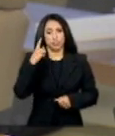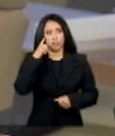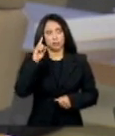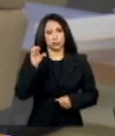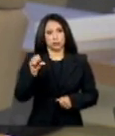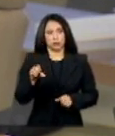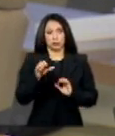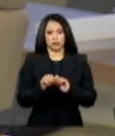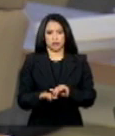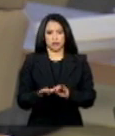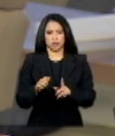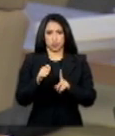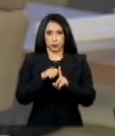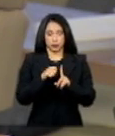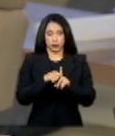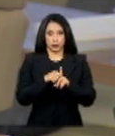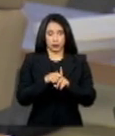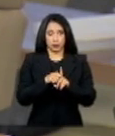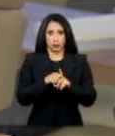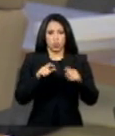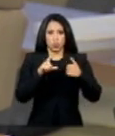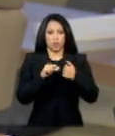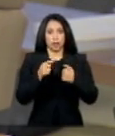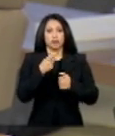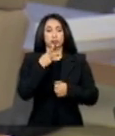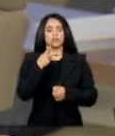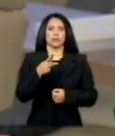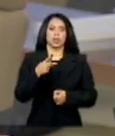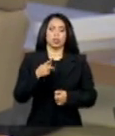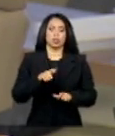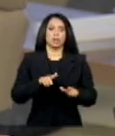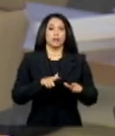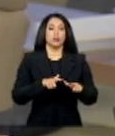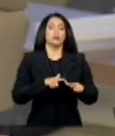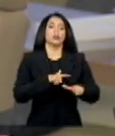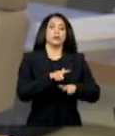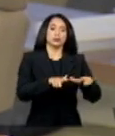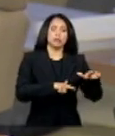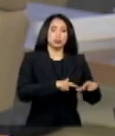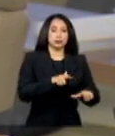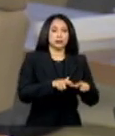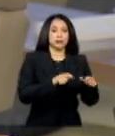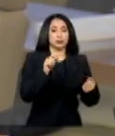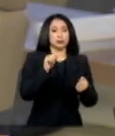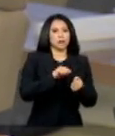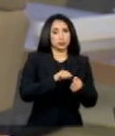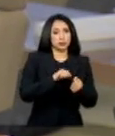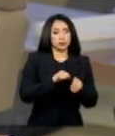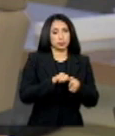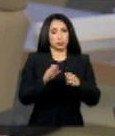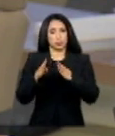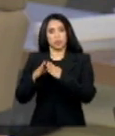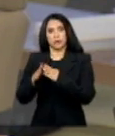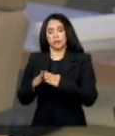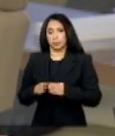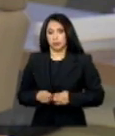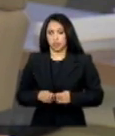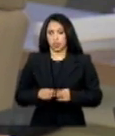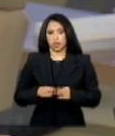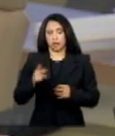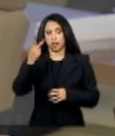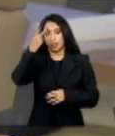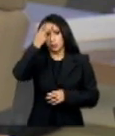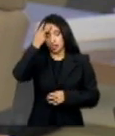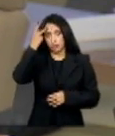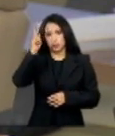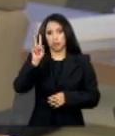414 diz o artigo 102 os serviços cobráveis realizados mediante solicitação do consumidor são